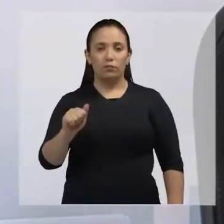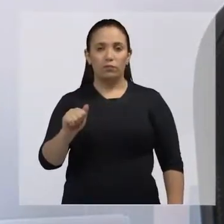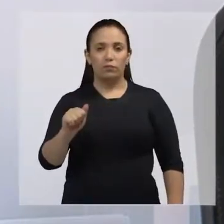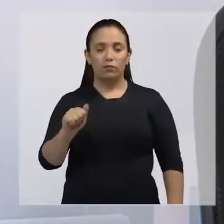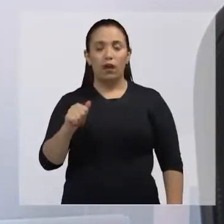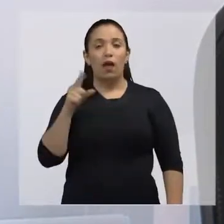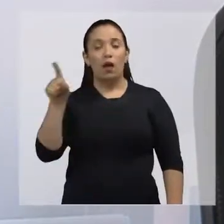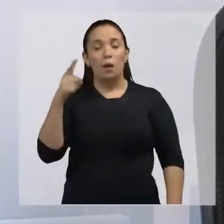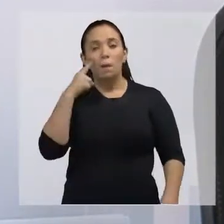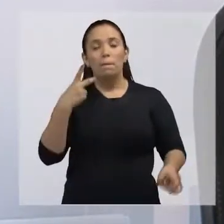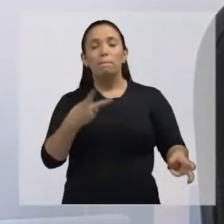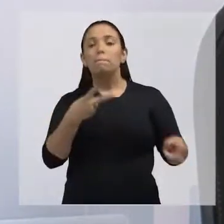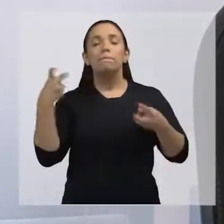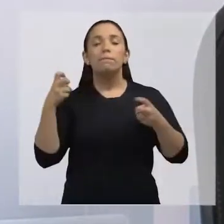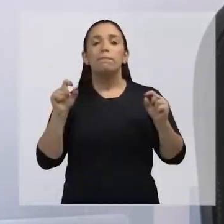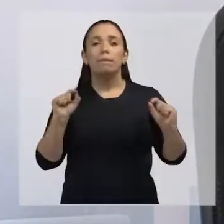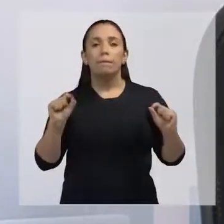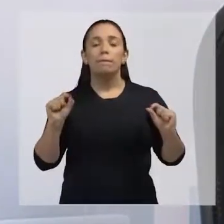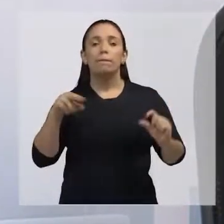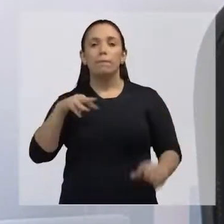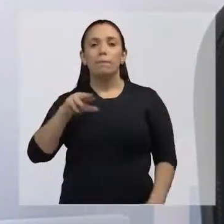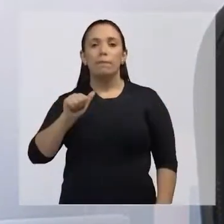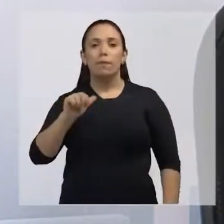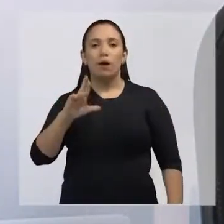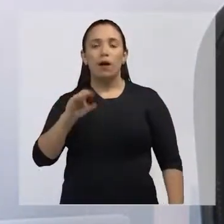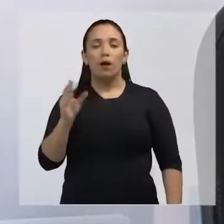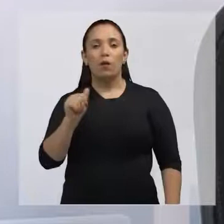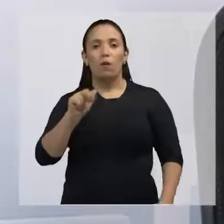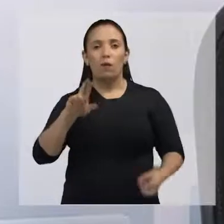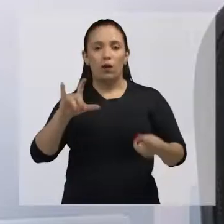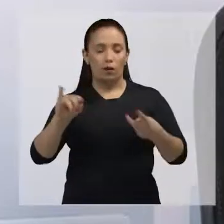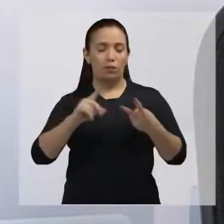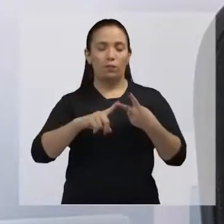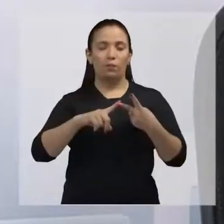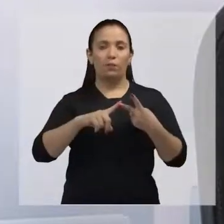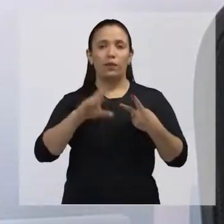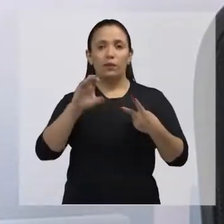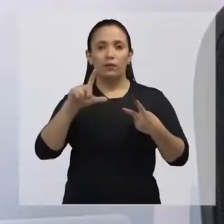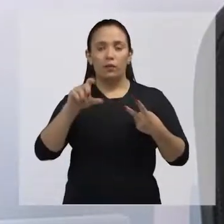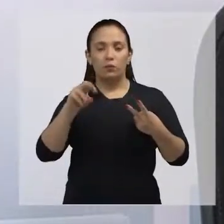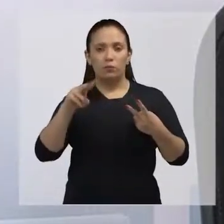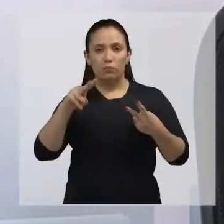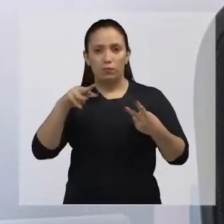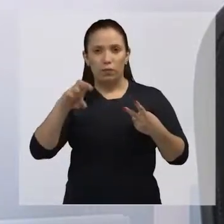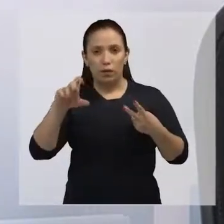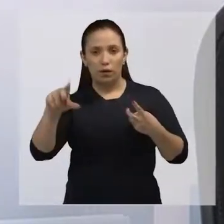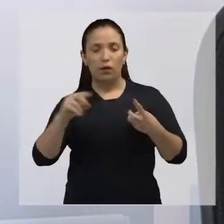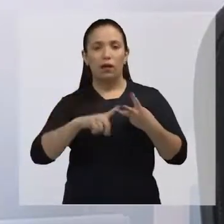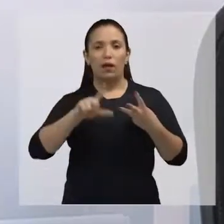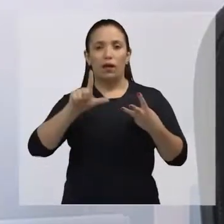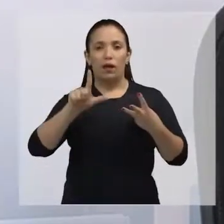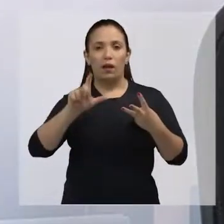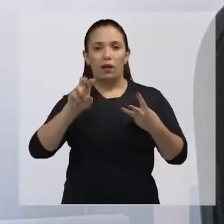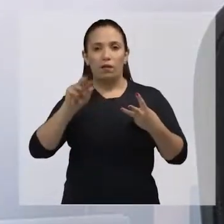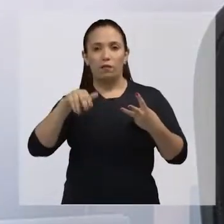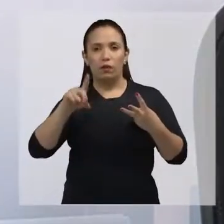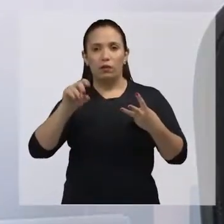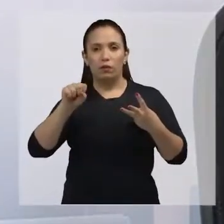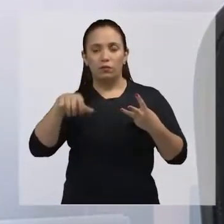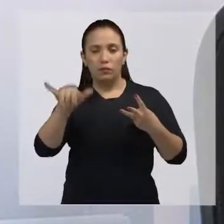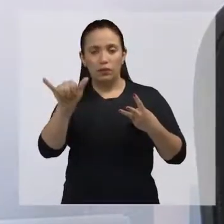quando notou que principalmente Marco Aurélio, Lewandowski e Celso de Mello queriam inverter as